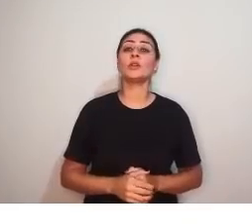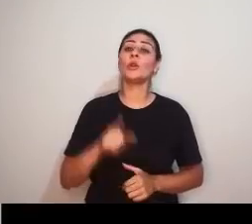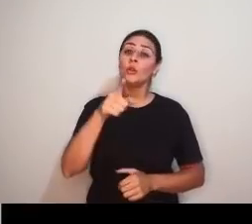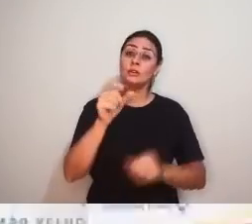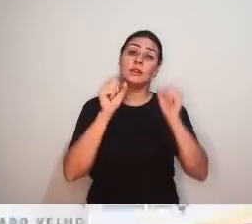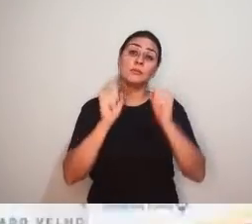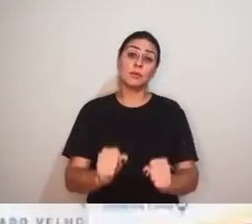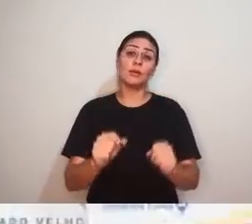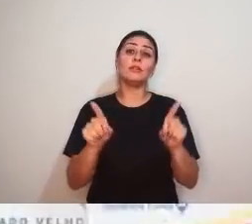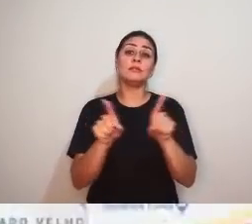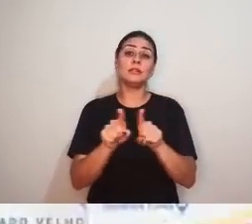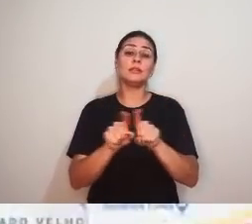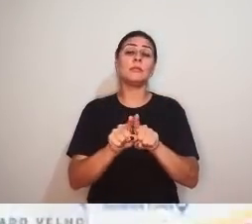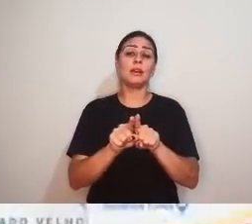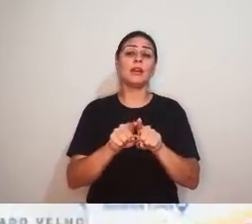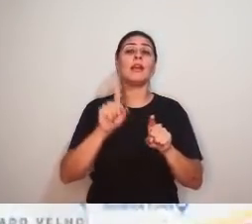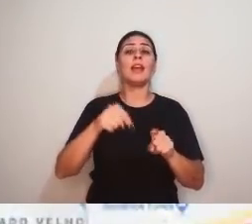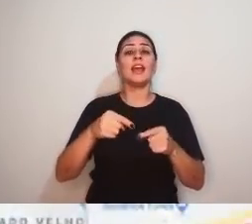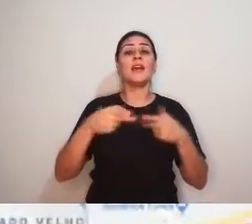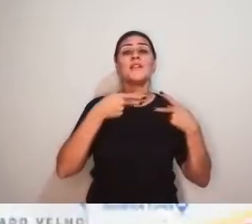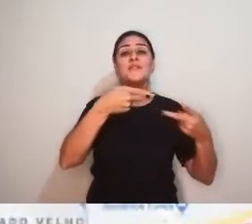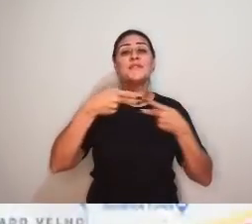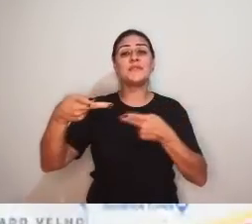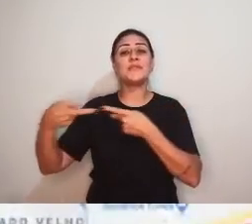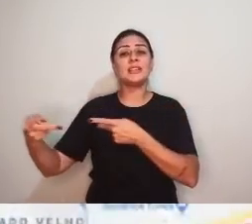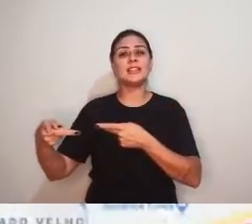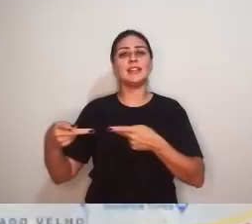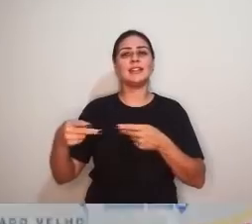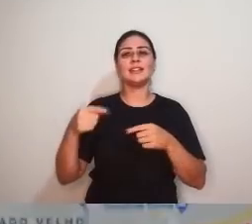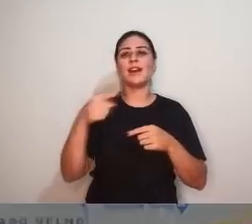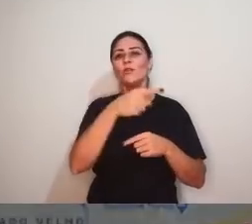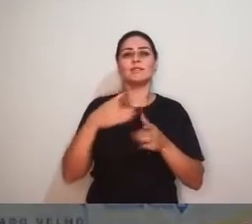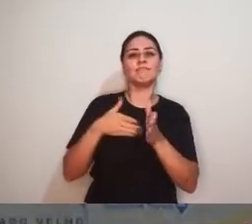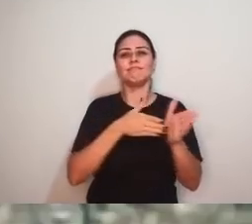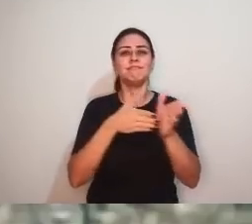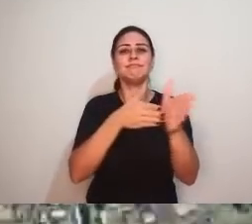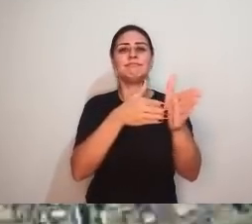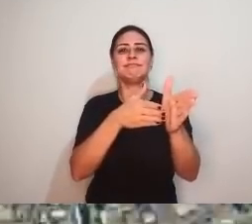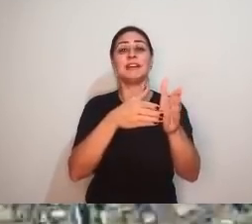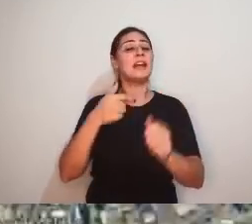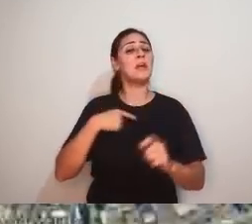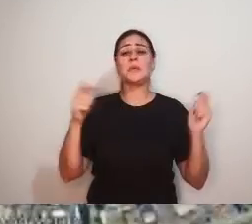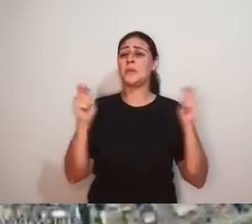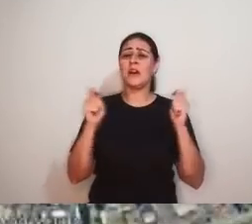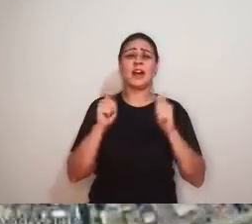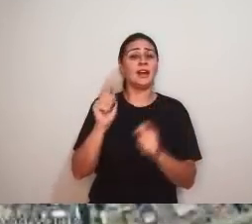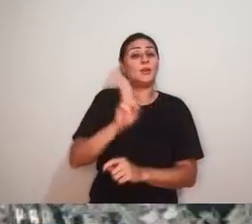Né? Você pode fazer o trabalho de visitas guiadas, adoro fazer visitas